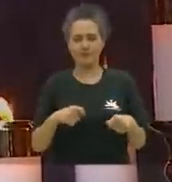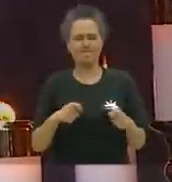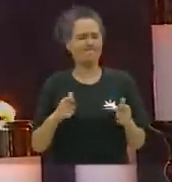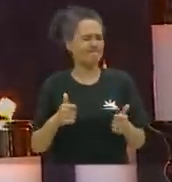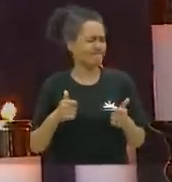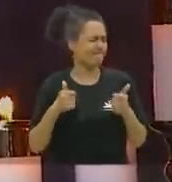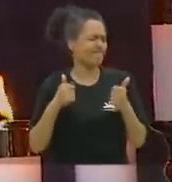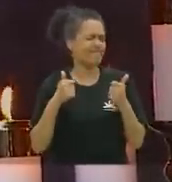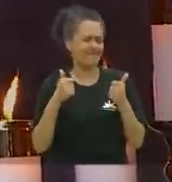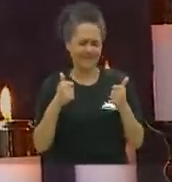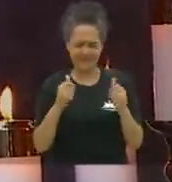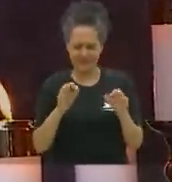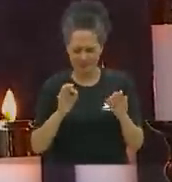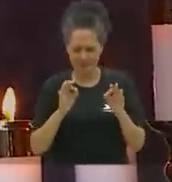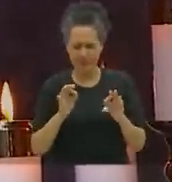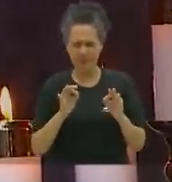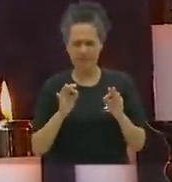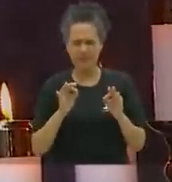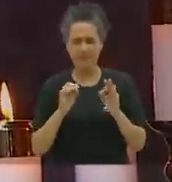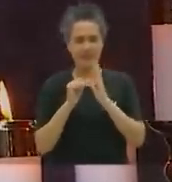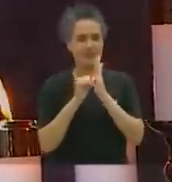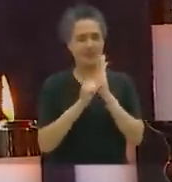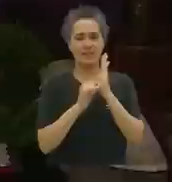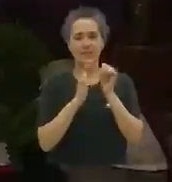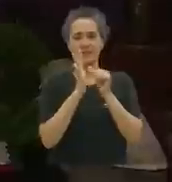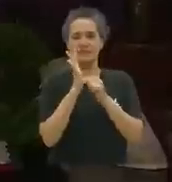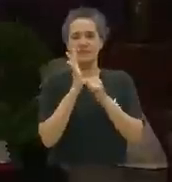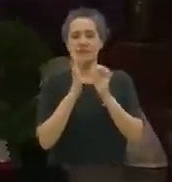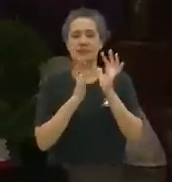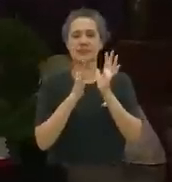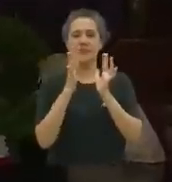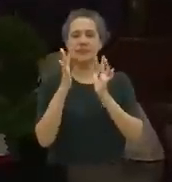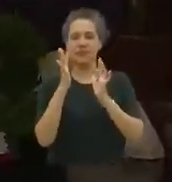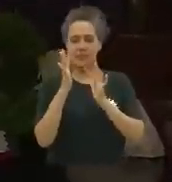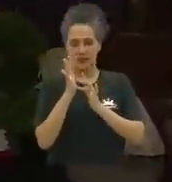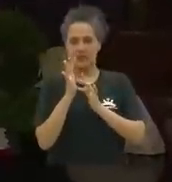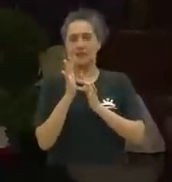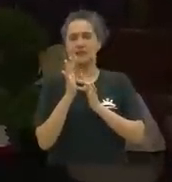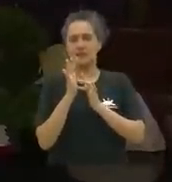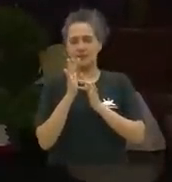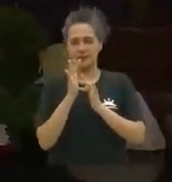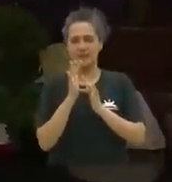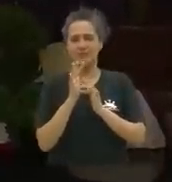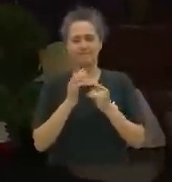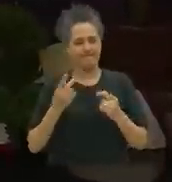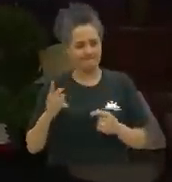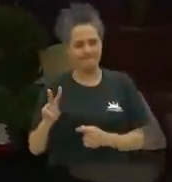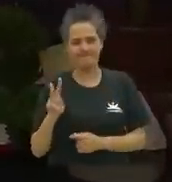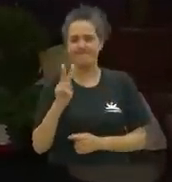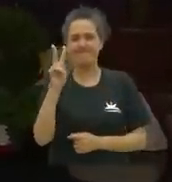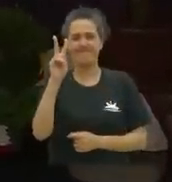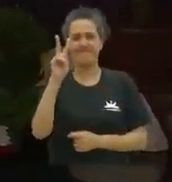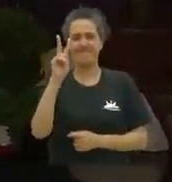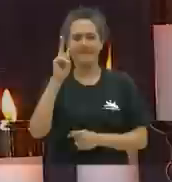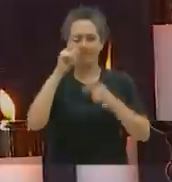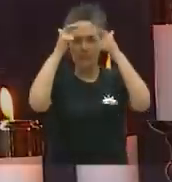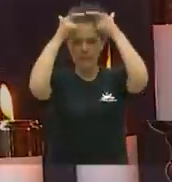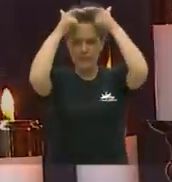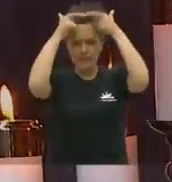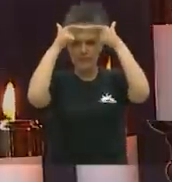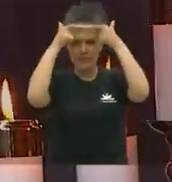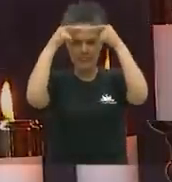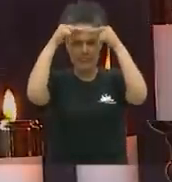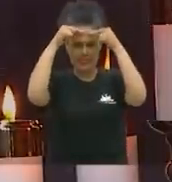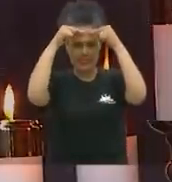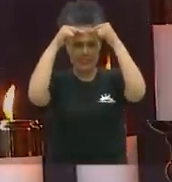valer as chagas do Cristo, fazer valer a coroa de espinhos que Ele